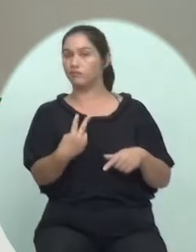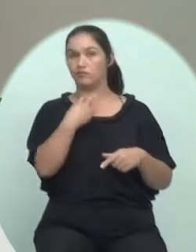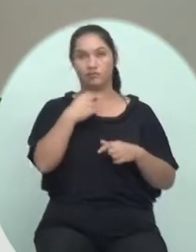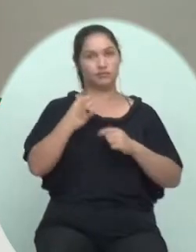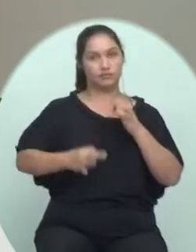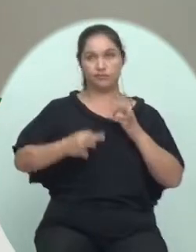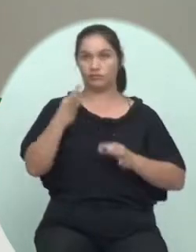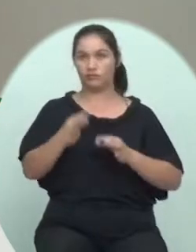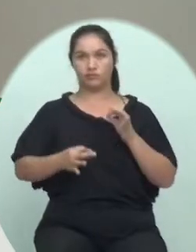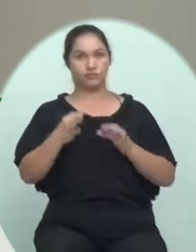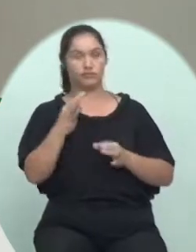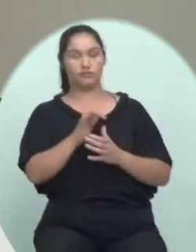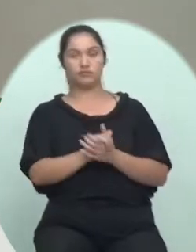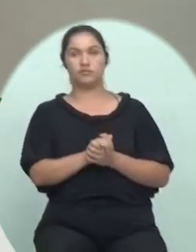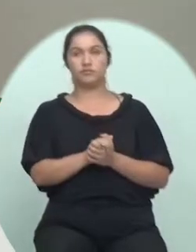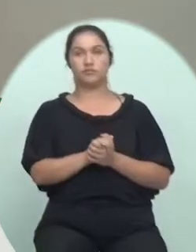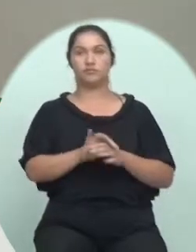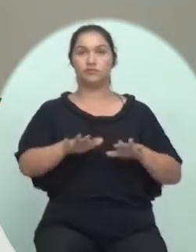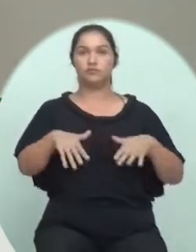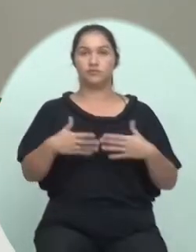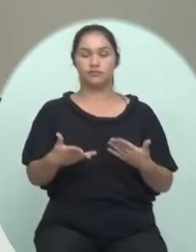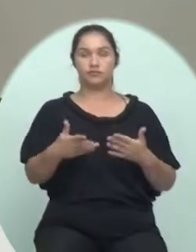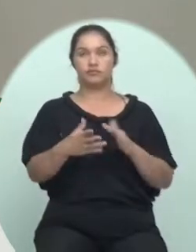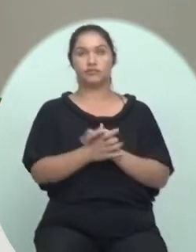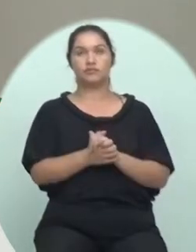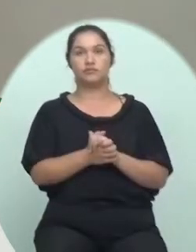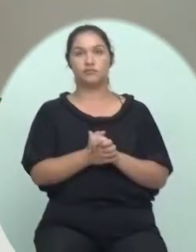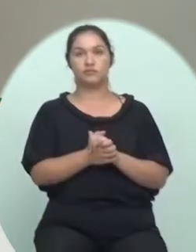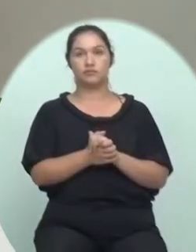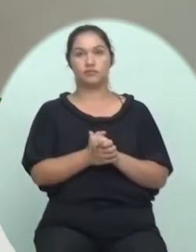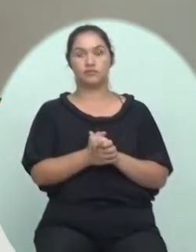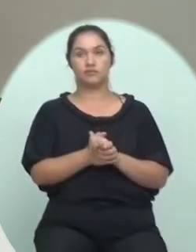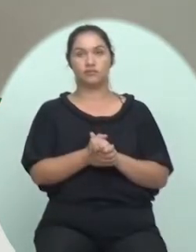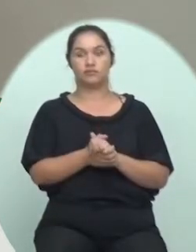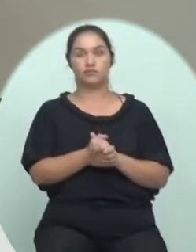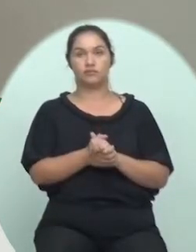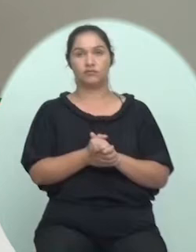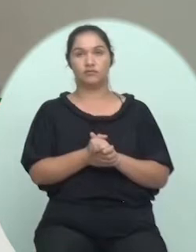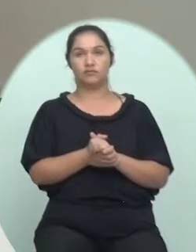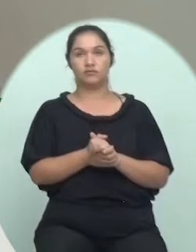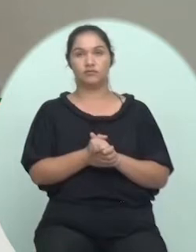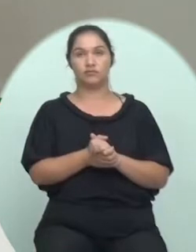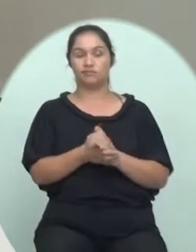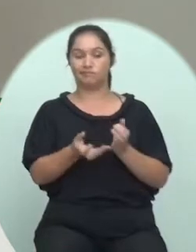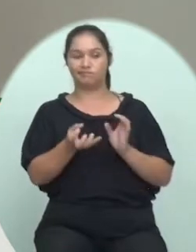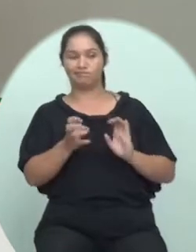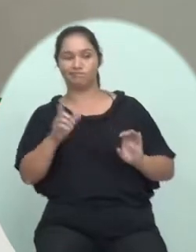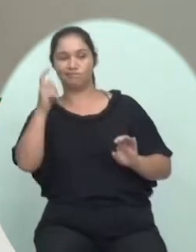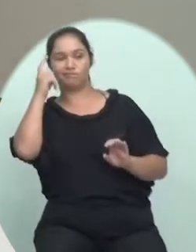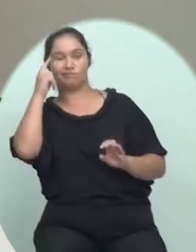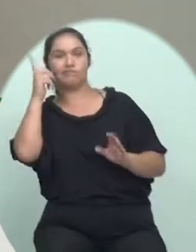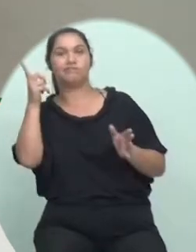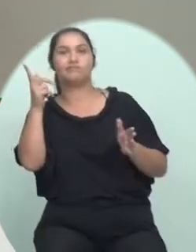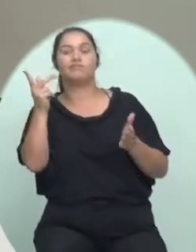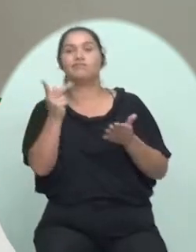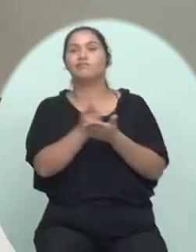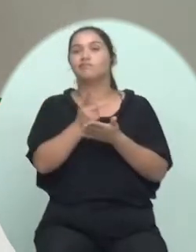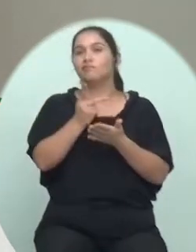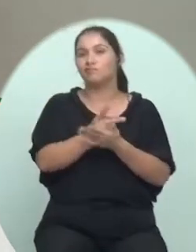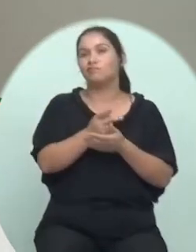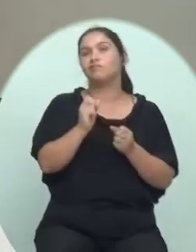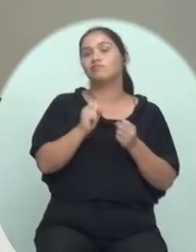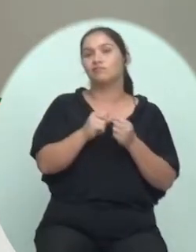garantia tenha sido comprometida. Então, em hipótese alguma, não querendo considerar tal possibilidade, mas preocupado